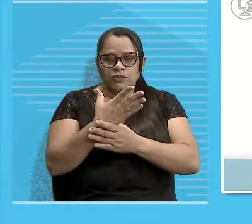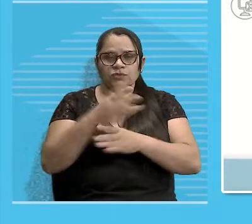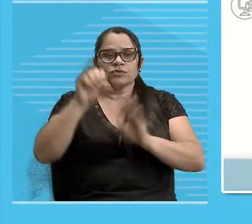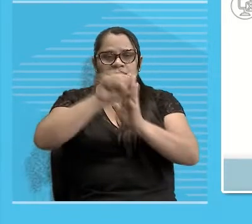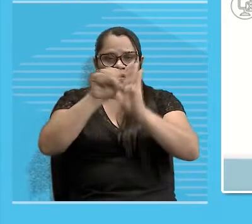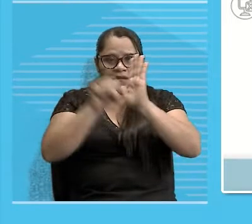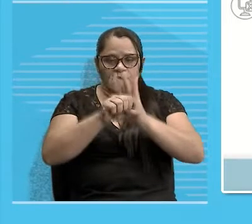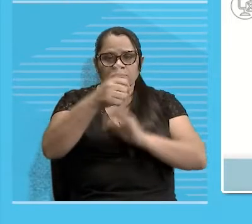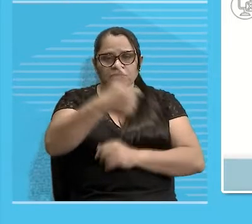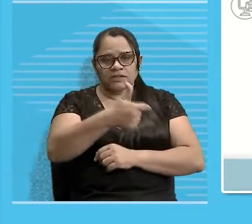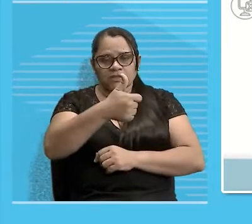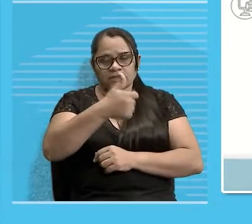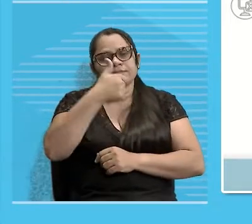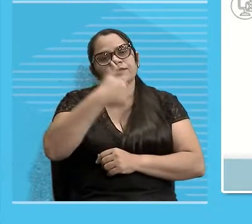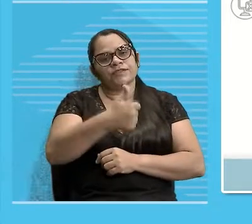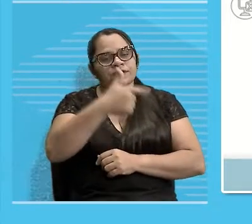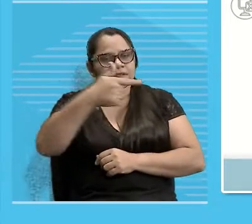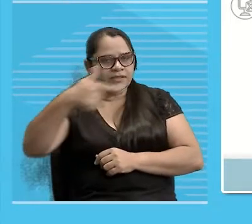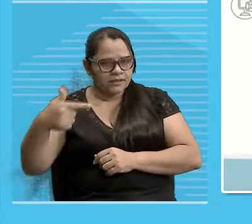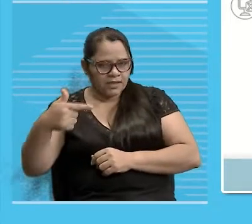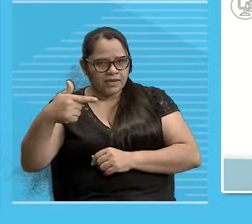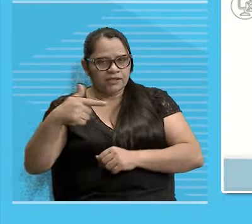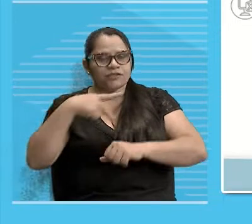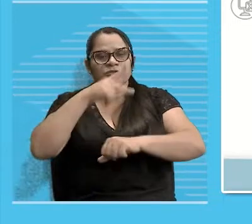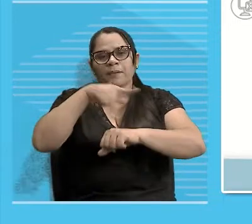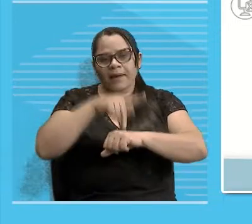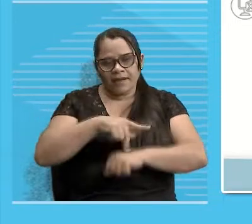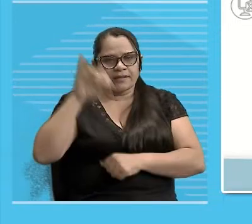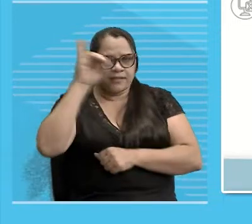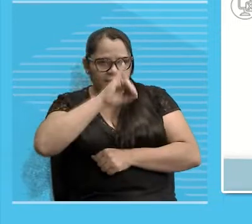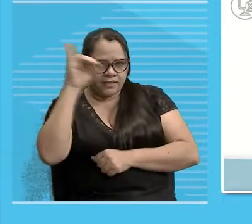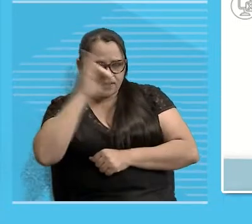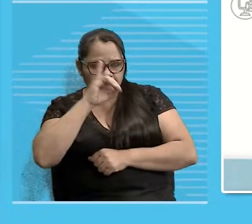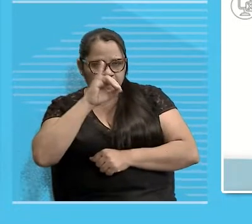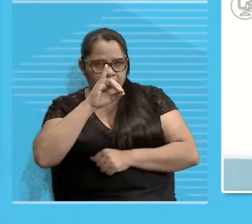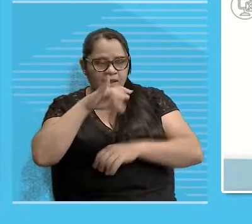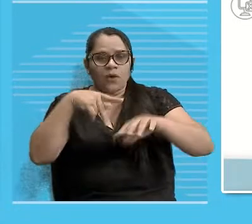Lembrando que a Itália, a Espanha, né,